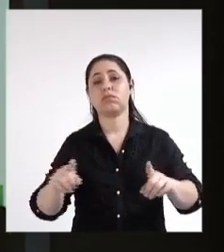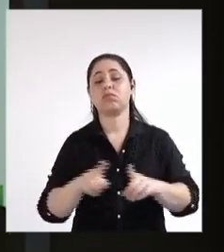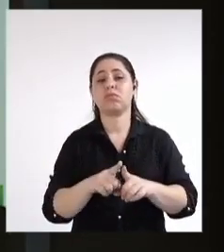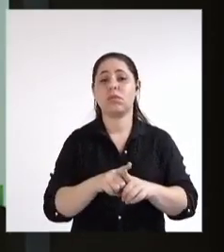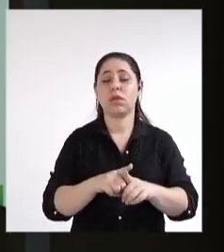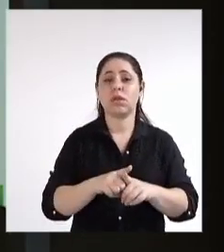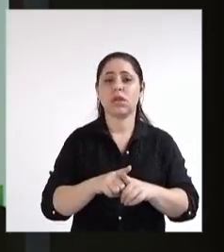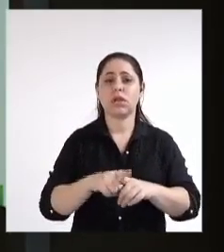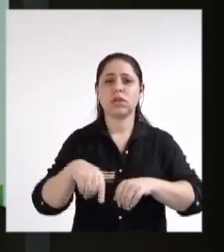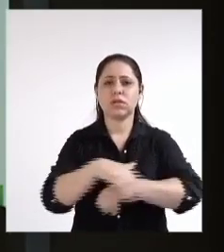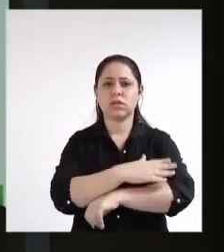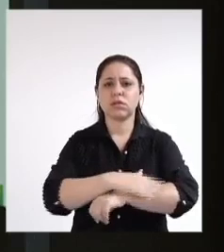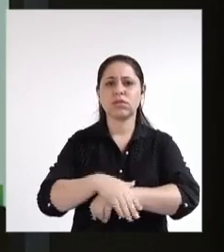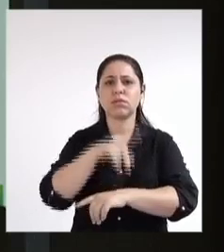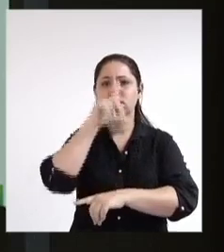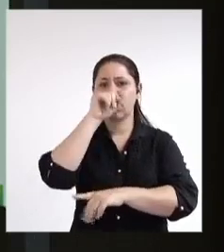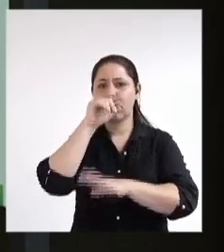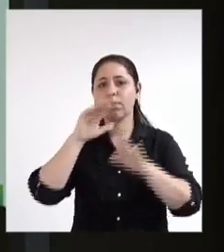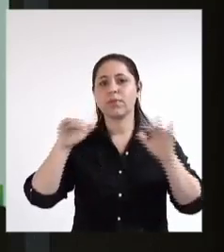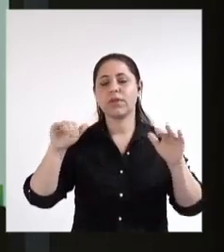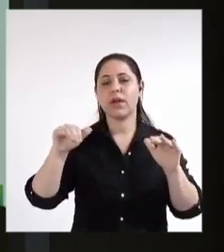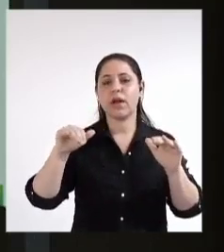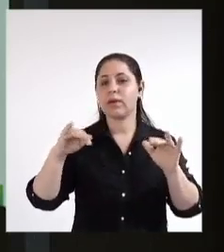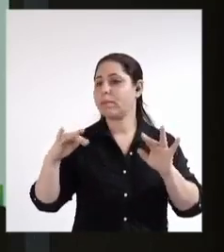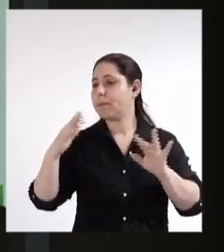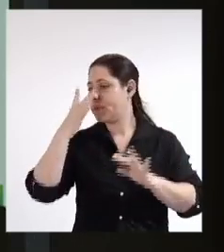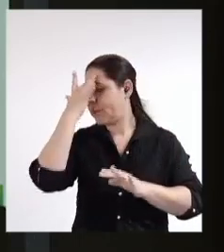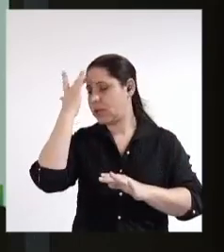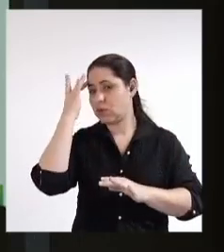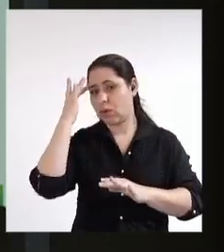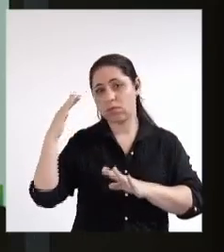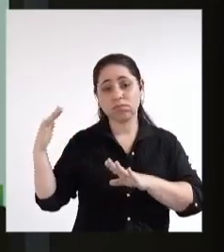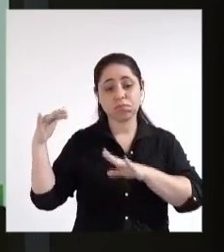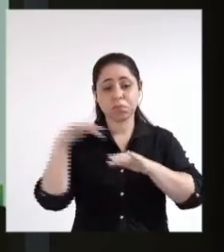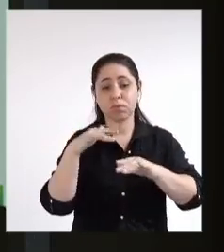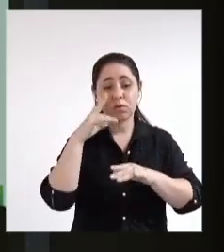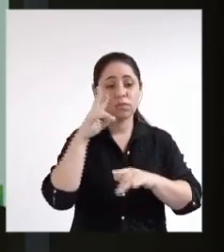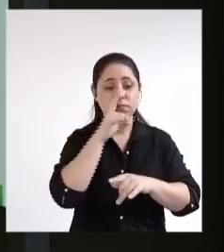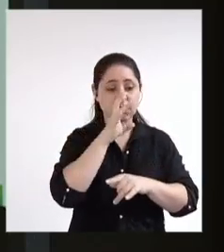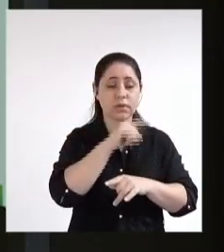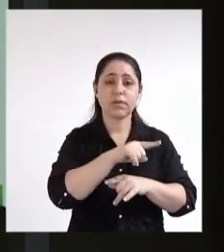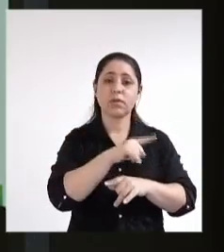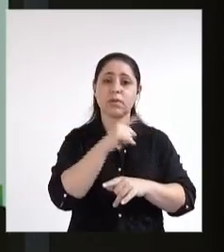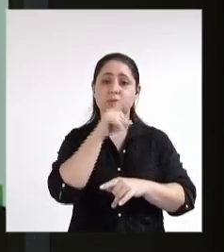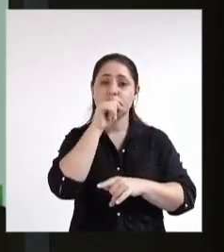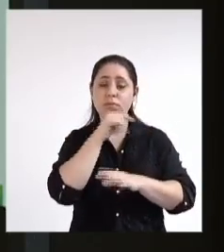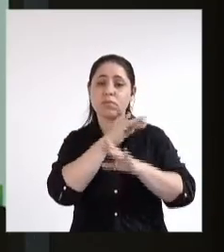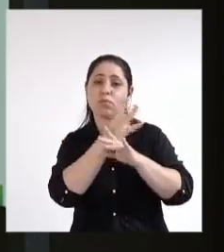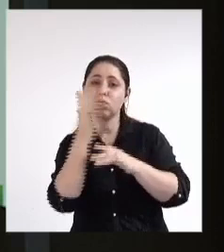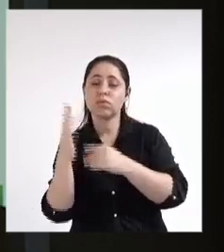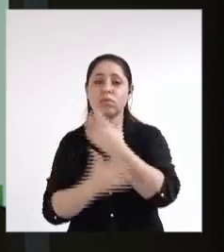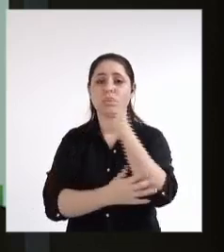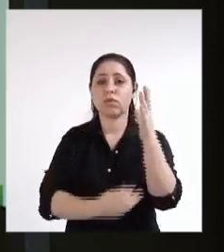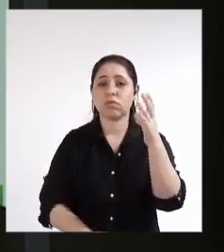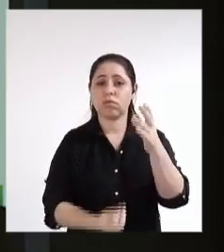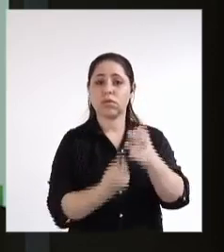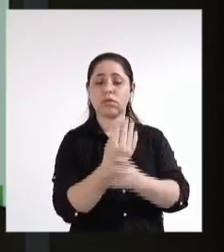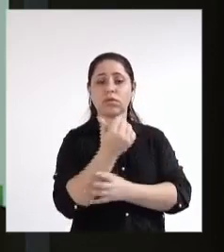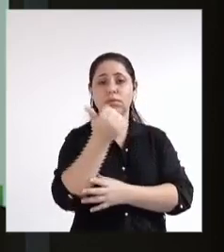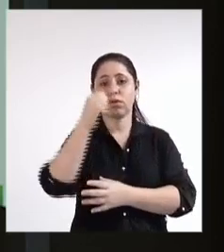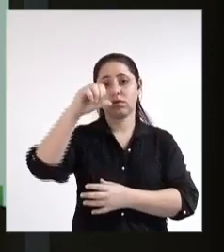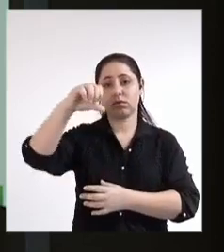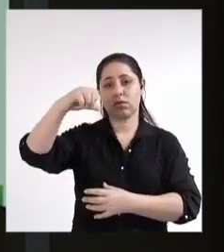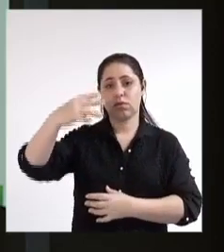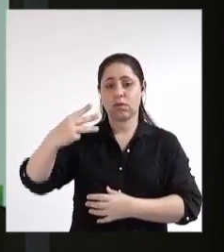parque pantanal que é a área de especial interesse turístico né que observá lá foi criado em 93 como área